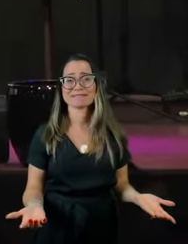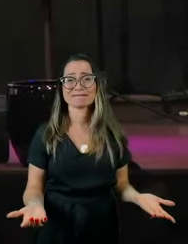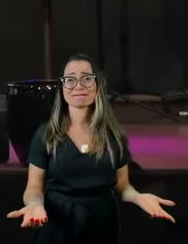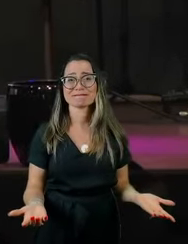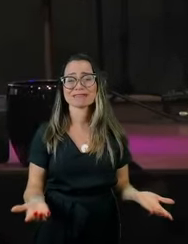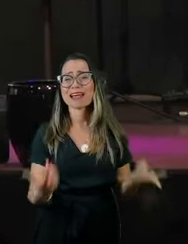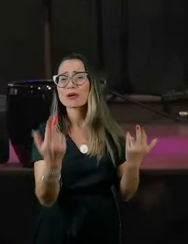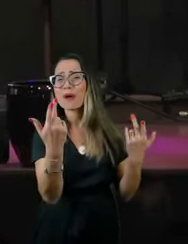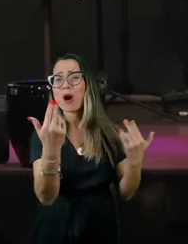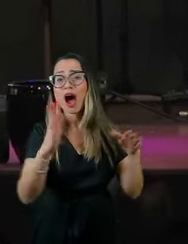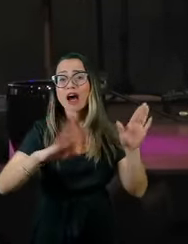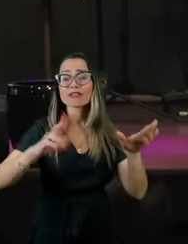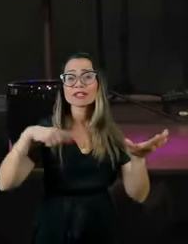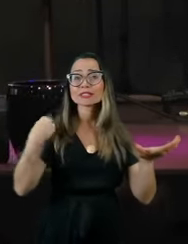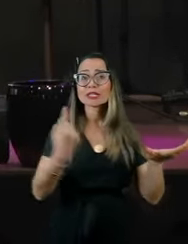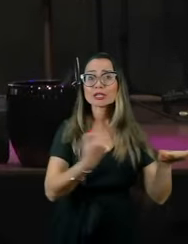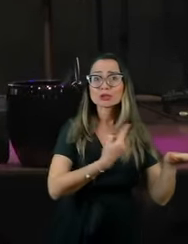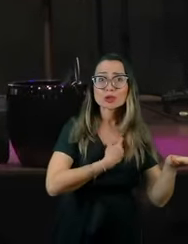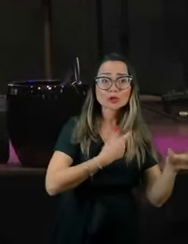Em nome de Jesus.